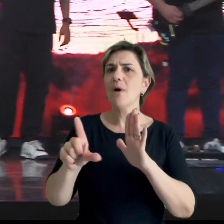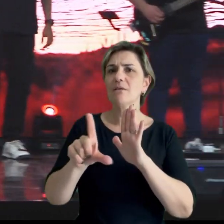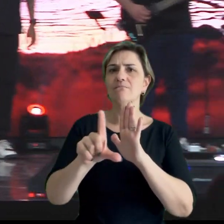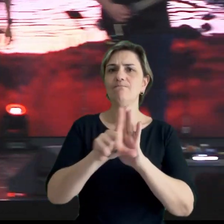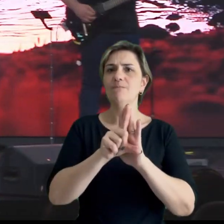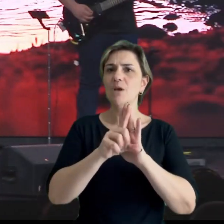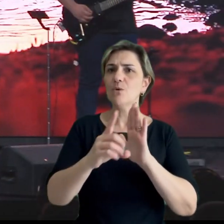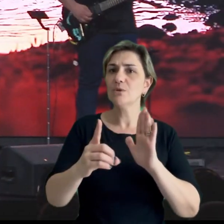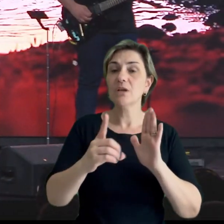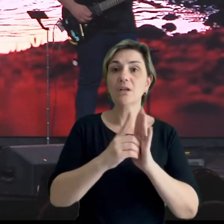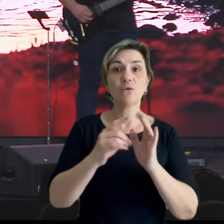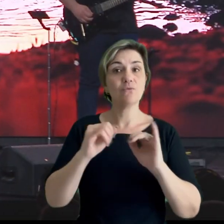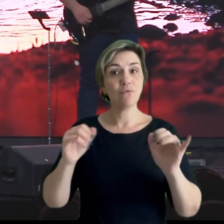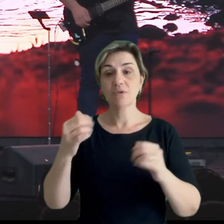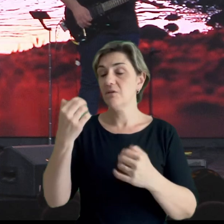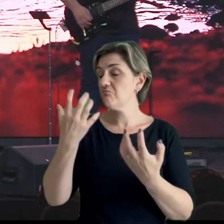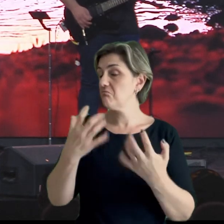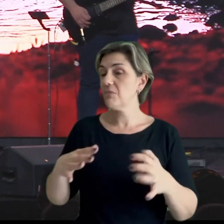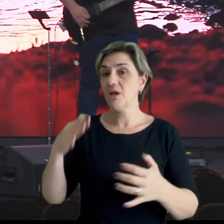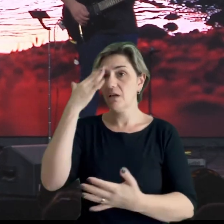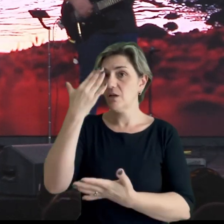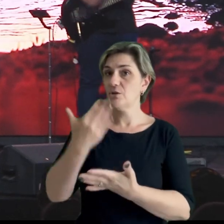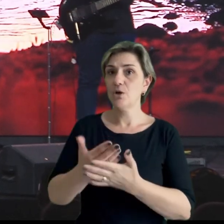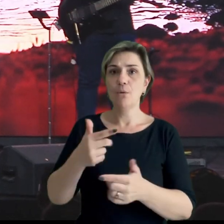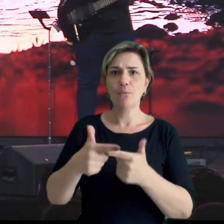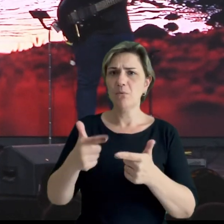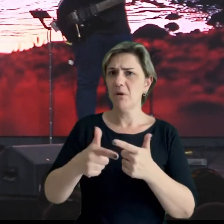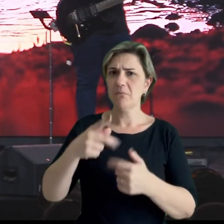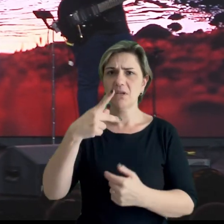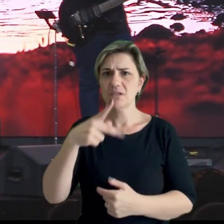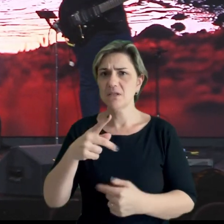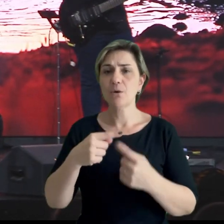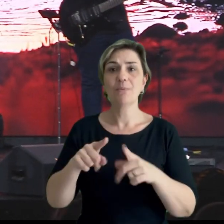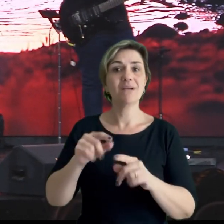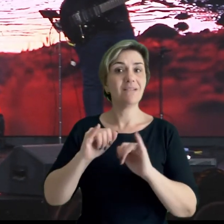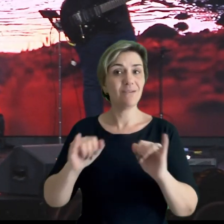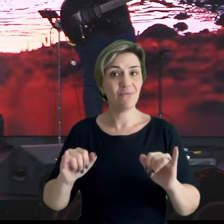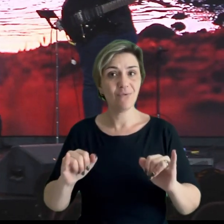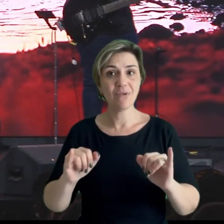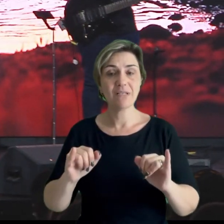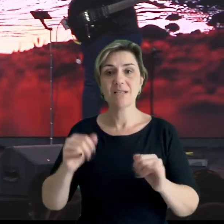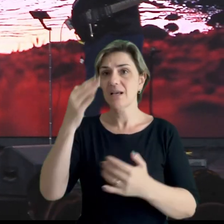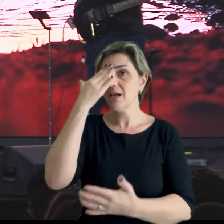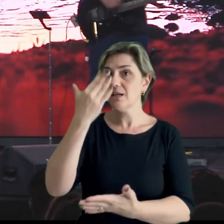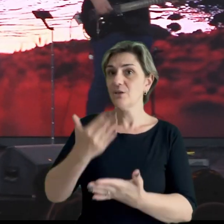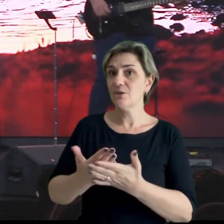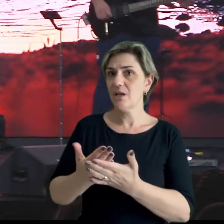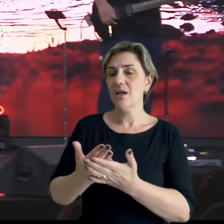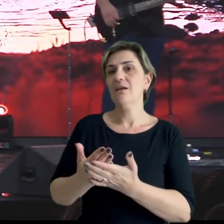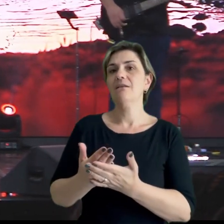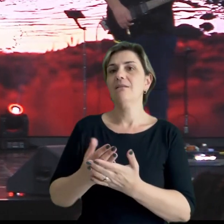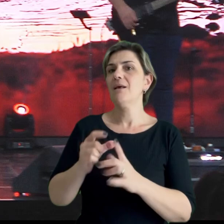você não quiser acreditar, o problema é seu. Mas irmão, se você acreditar na palavra do Senhor,